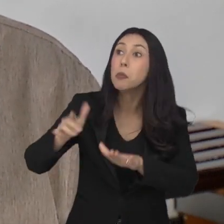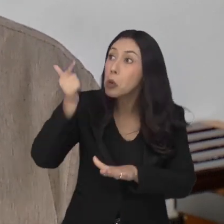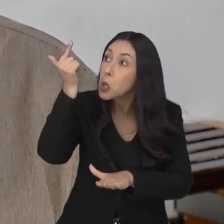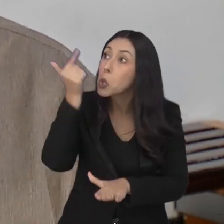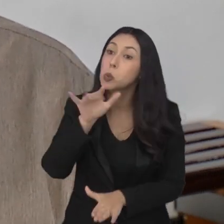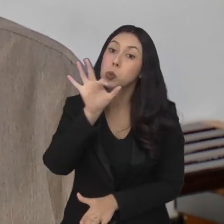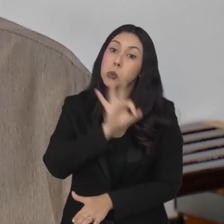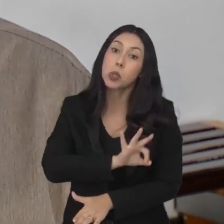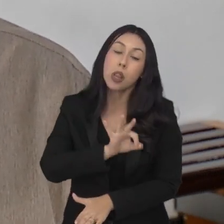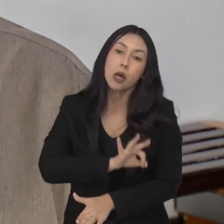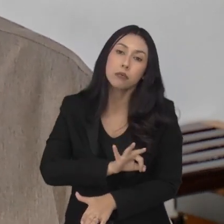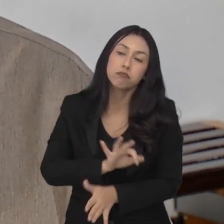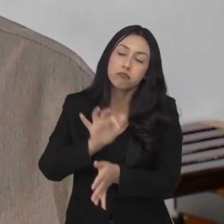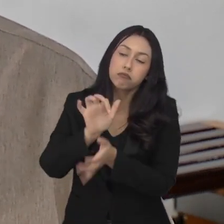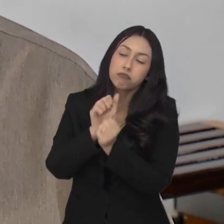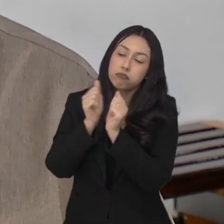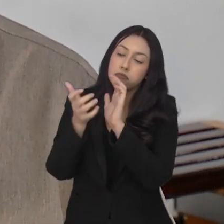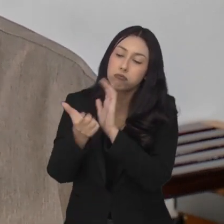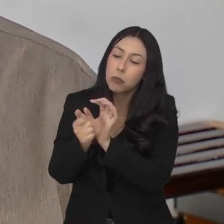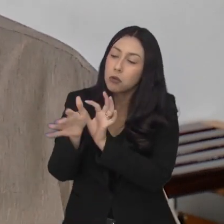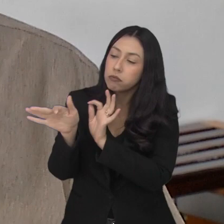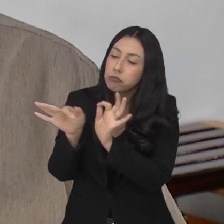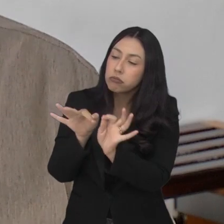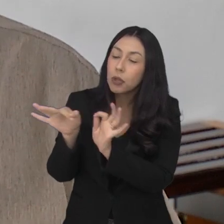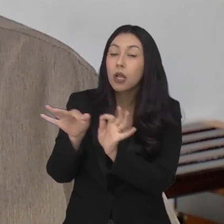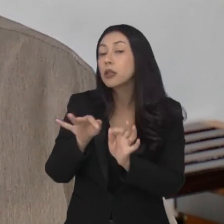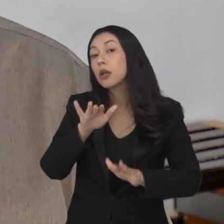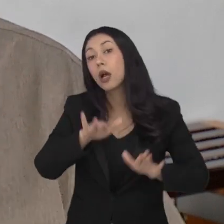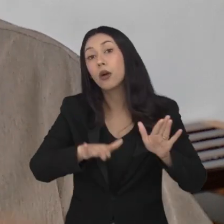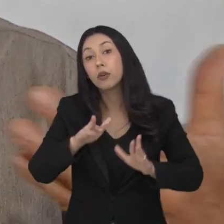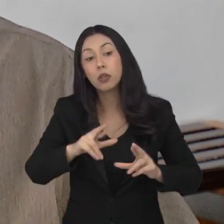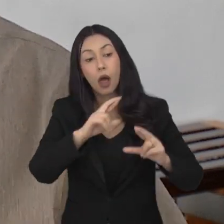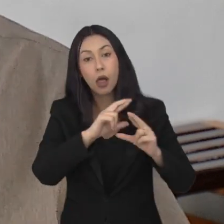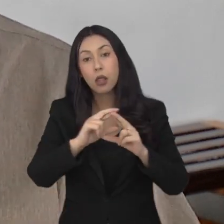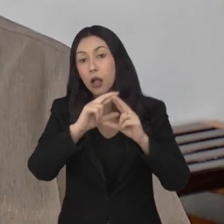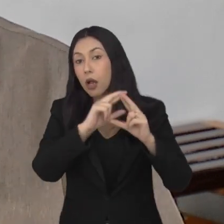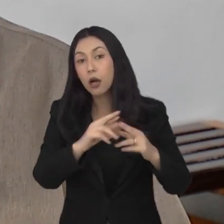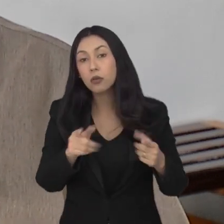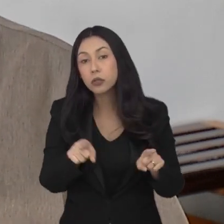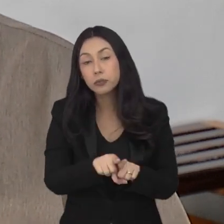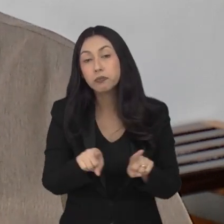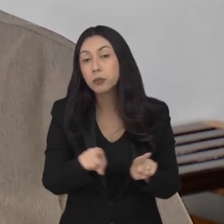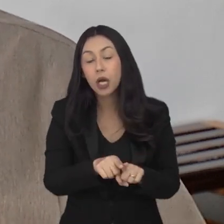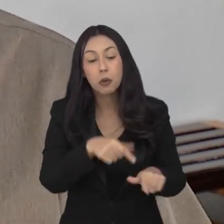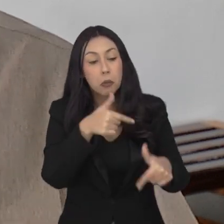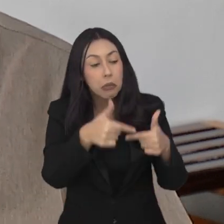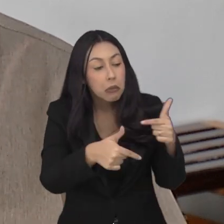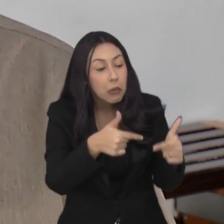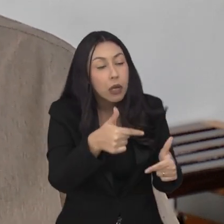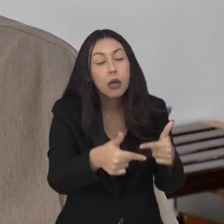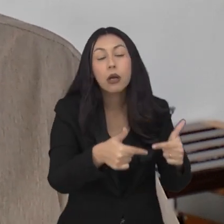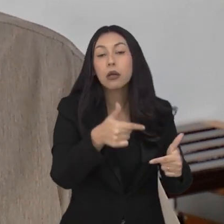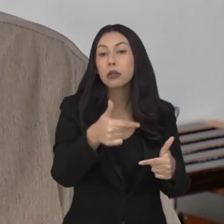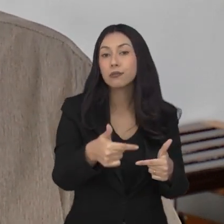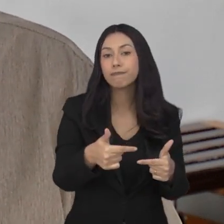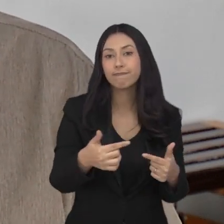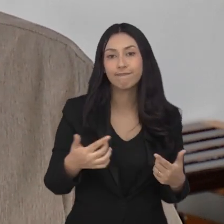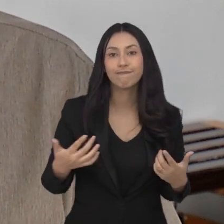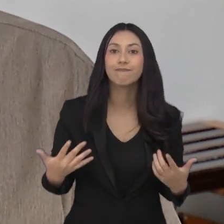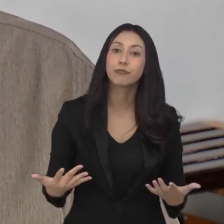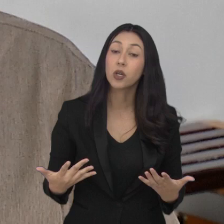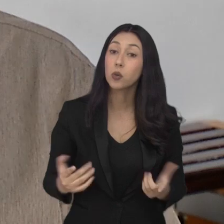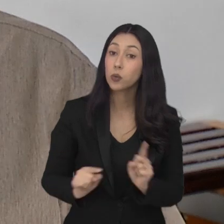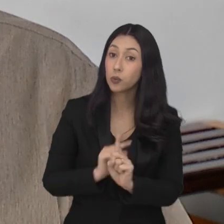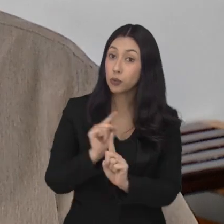para sobrevivência, ela faz um artesanato, faz alguma coisa, às vezes pega um reciclado e trabalha nisso também.